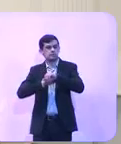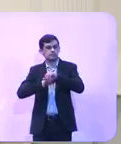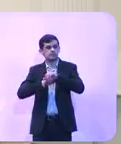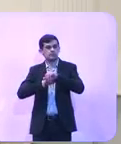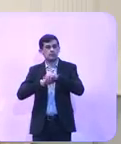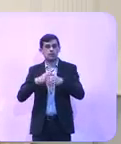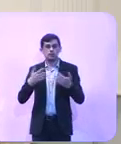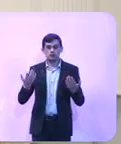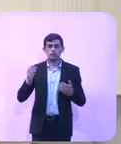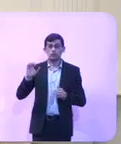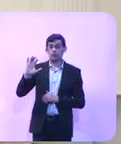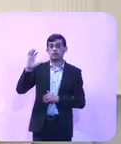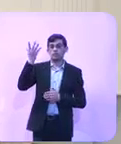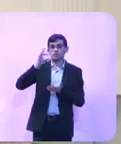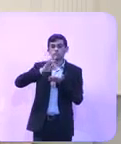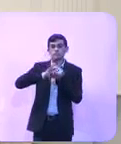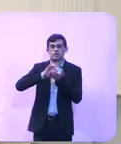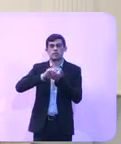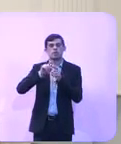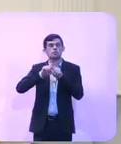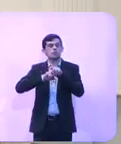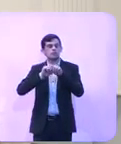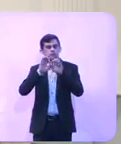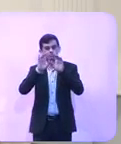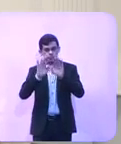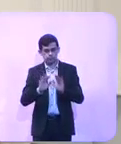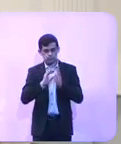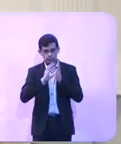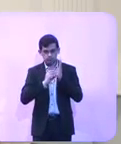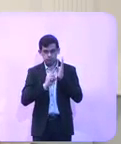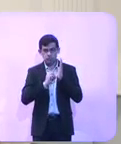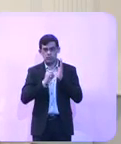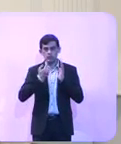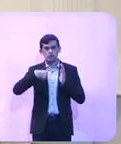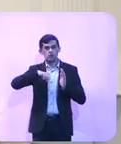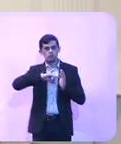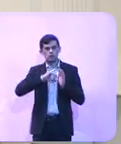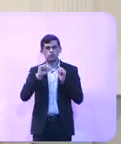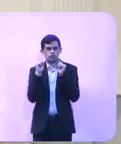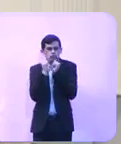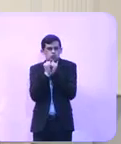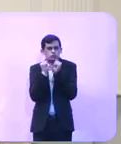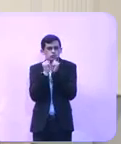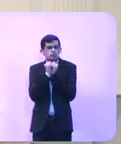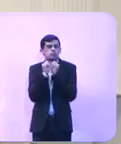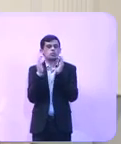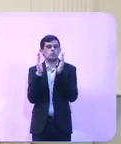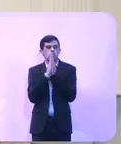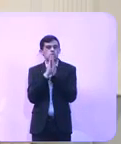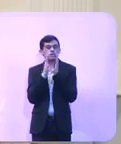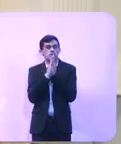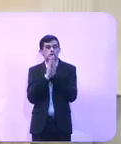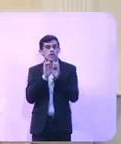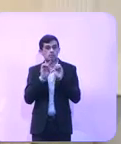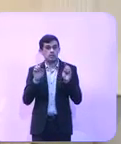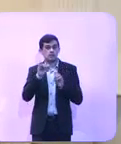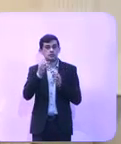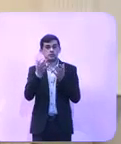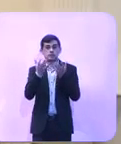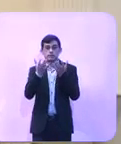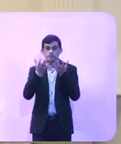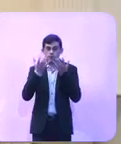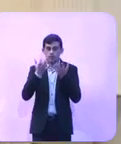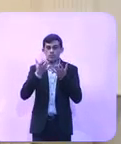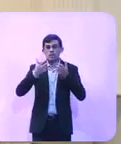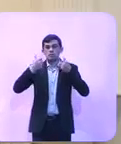você. E é isso que vai acontecer quando você preenche o link. Vamos entrar nessa batalha juntos. Agora, se você hoje precisa que